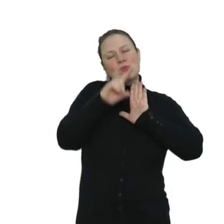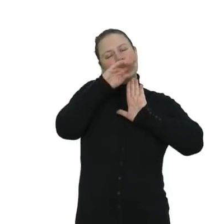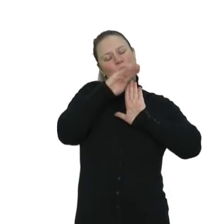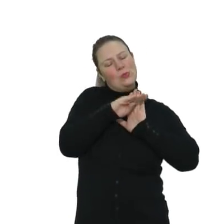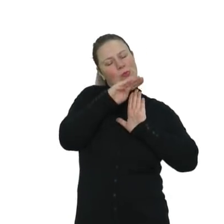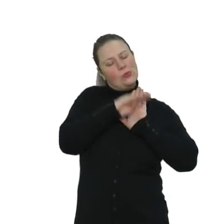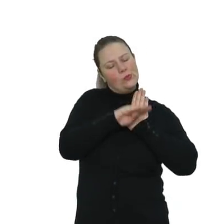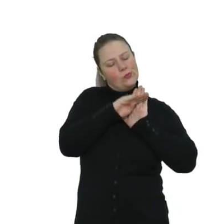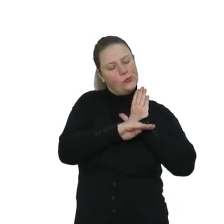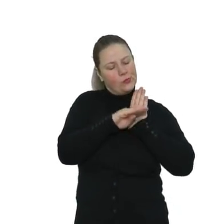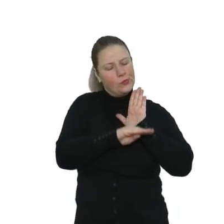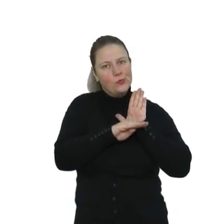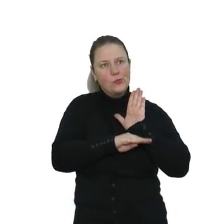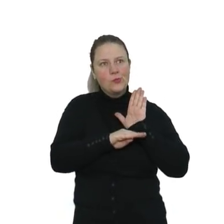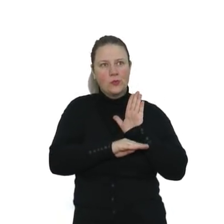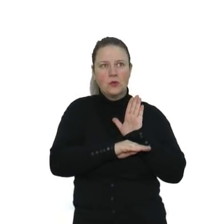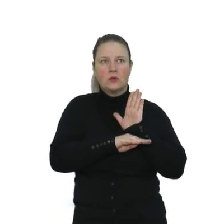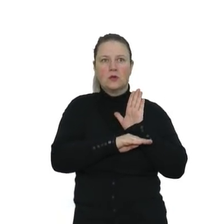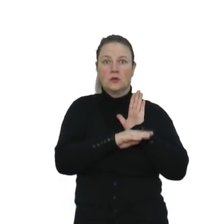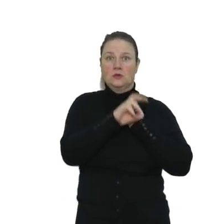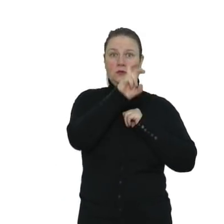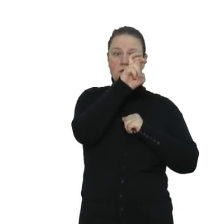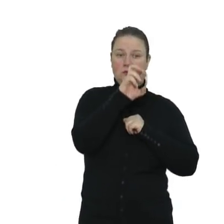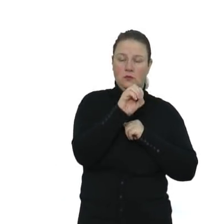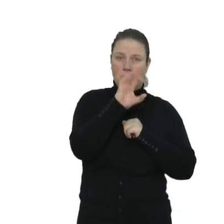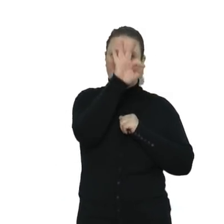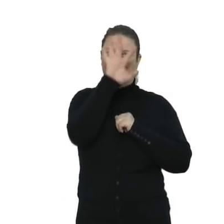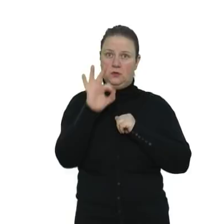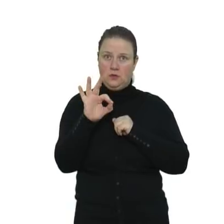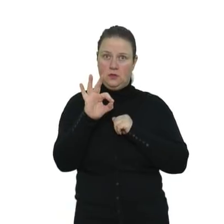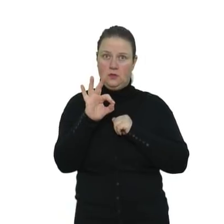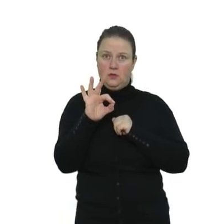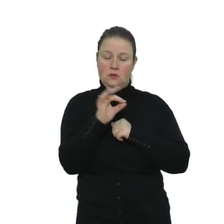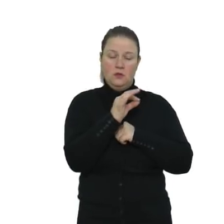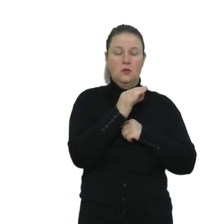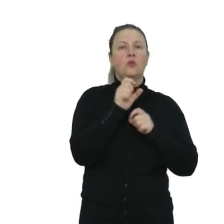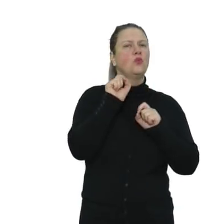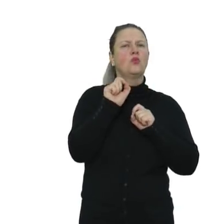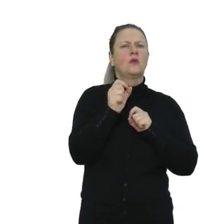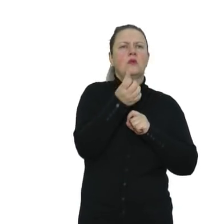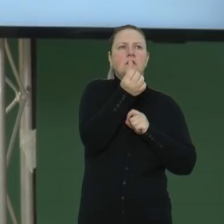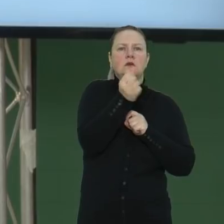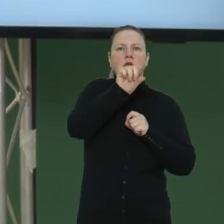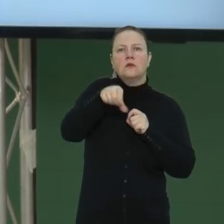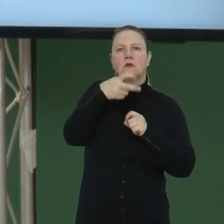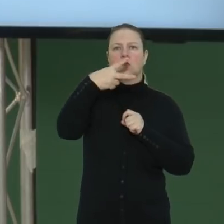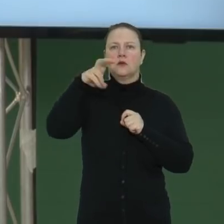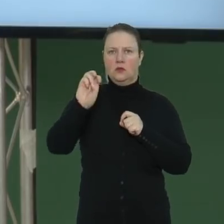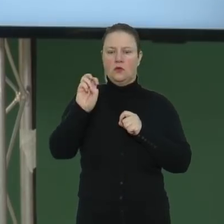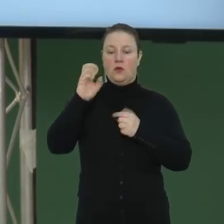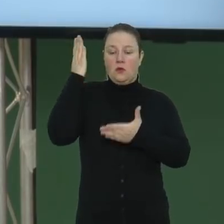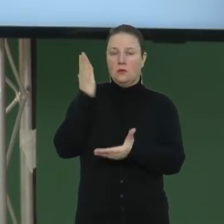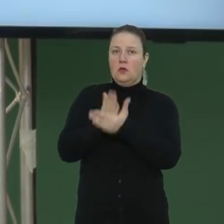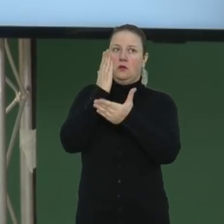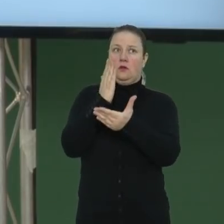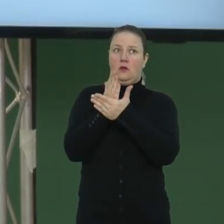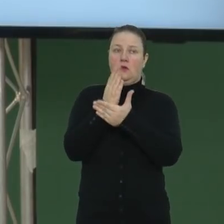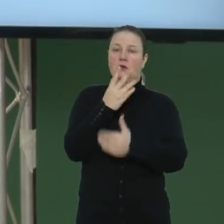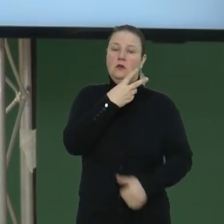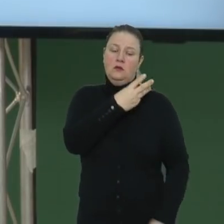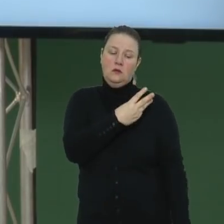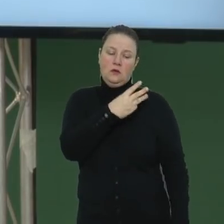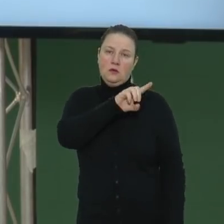ao último efeito que ele tinha. Então, é 50% dos 6,25%, que a metade é